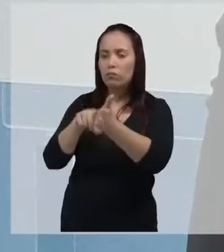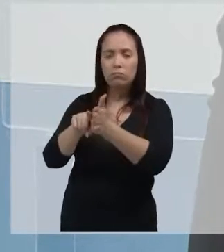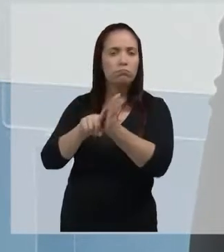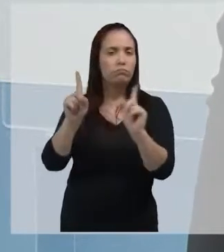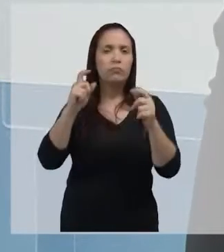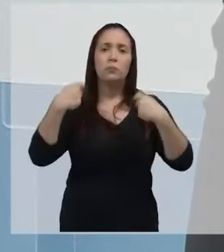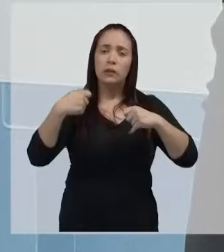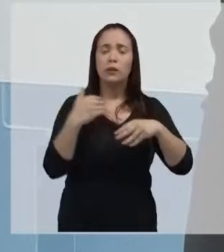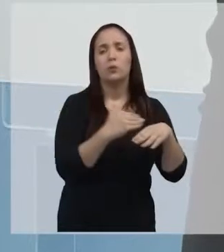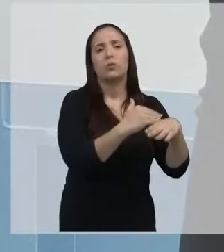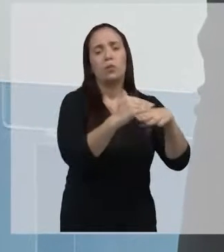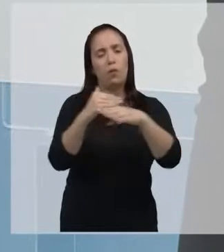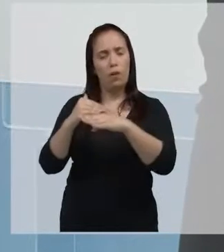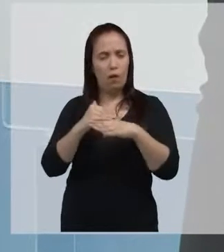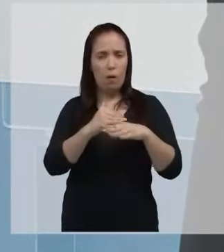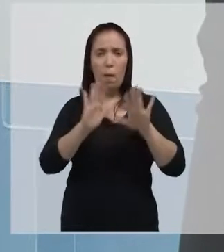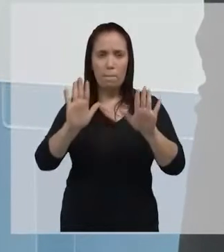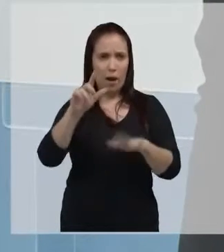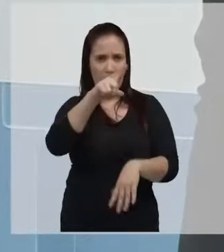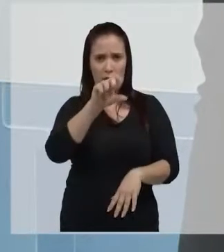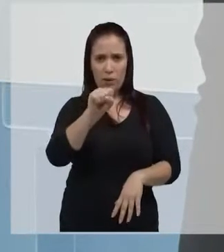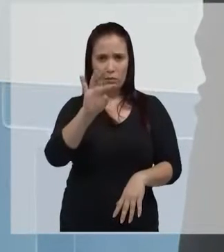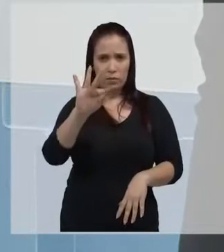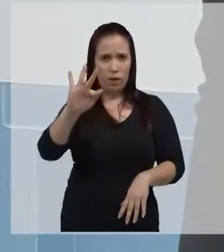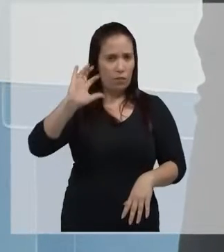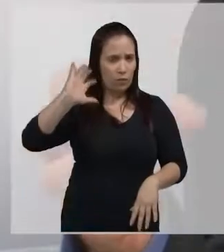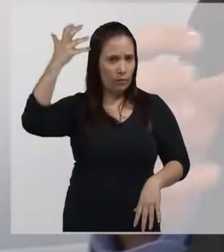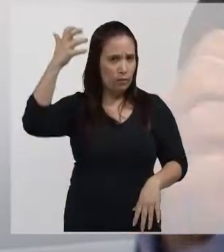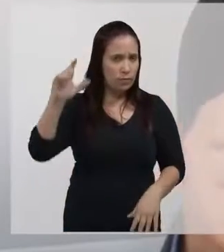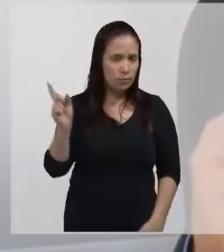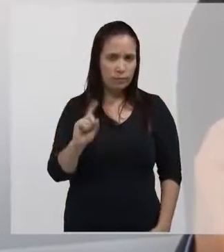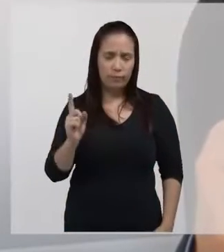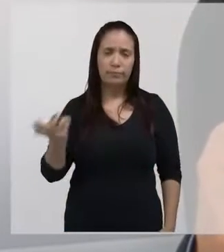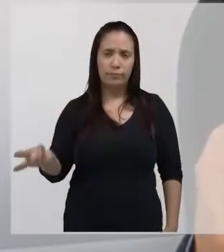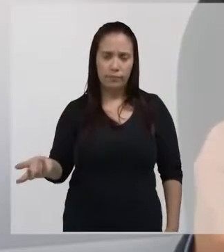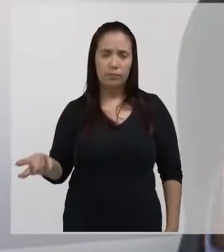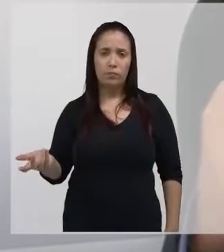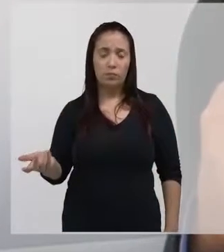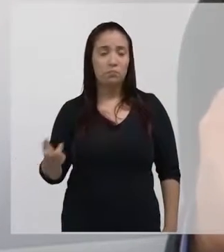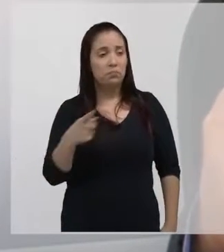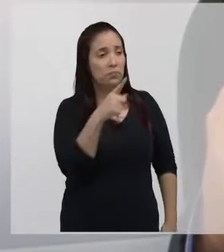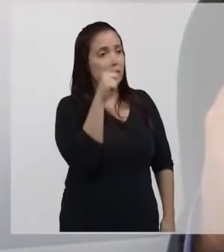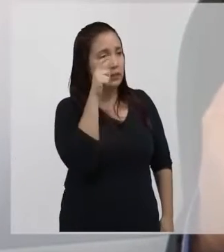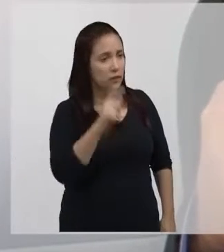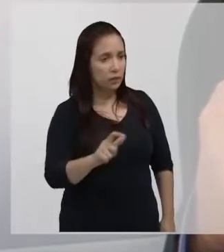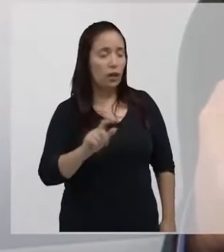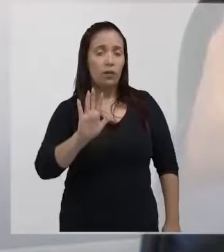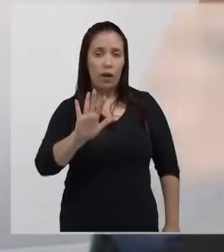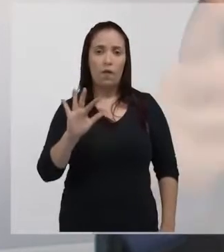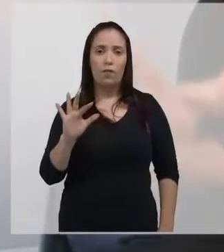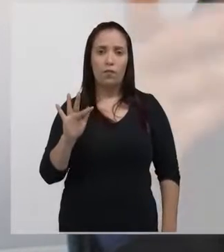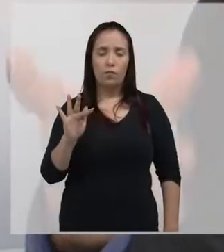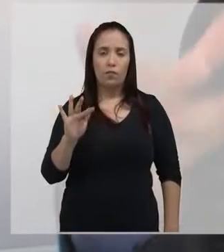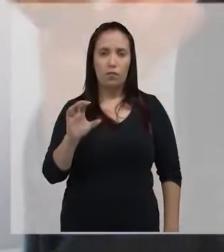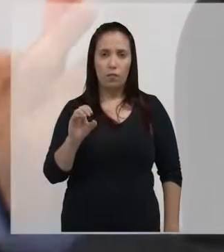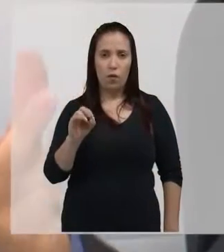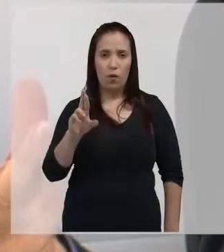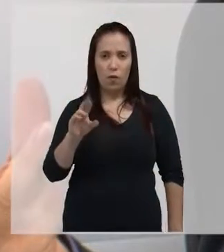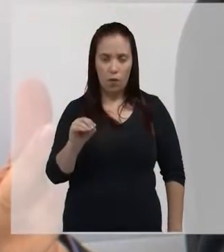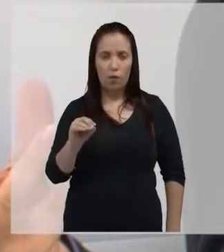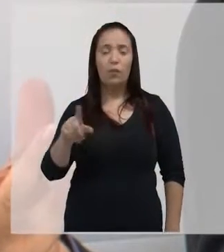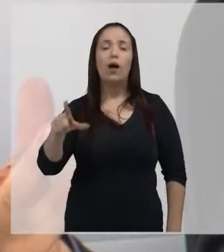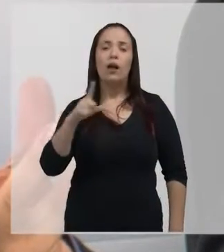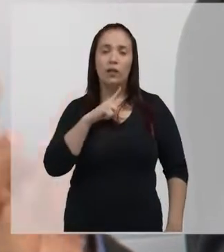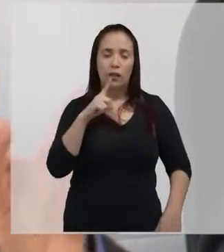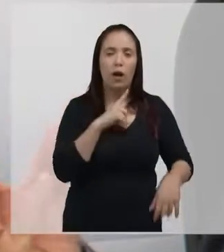não é definitivamente o Supremo Tribunal Federal. É interessante, o foro tinha sentido. O sentido dele que foi